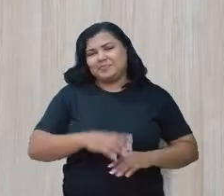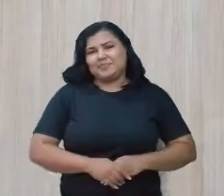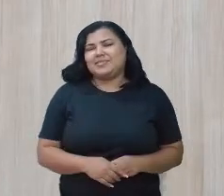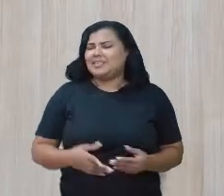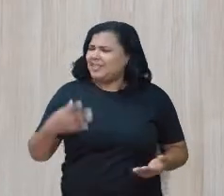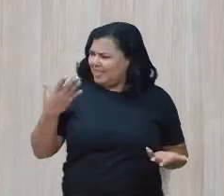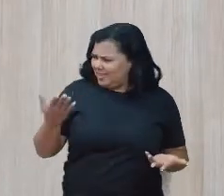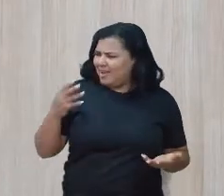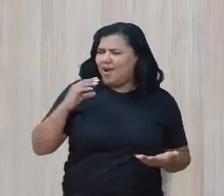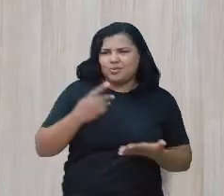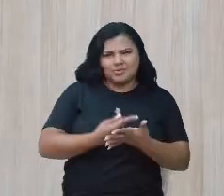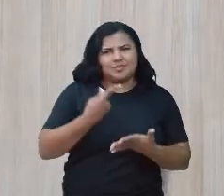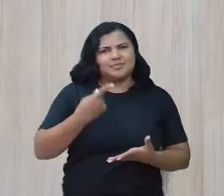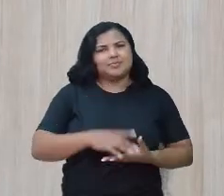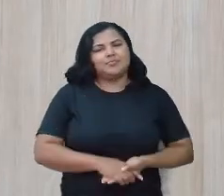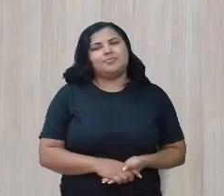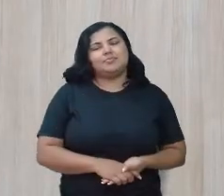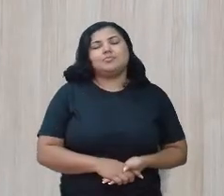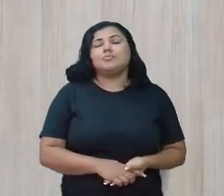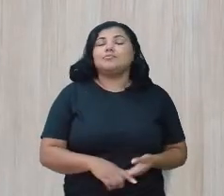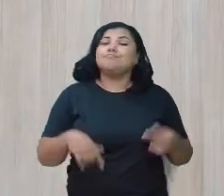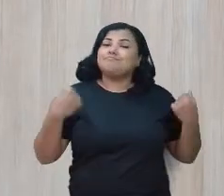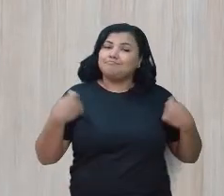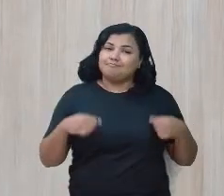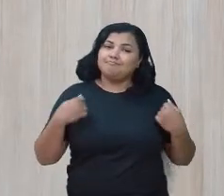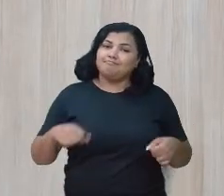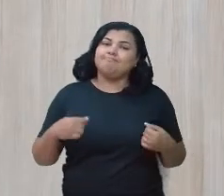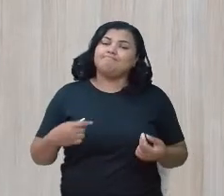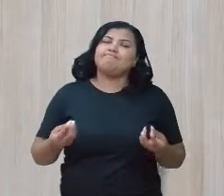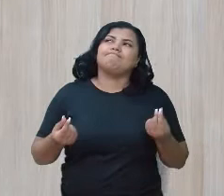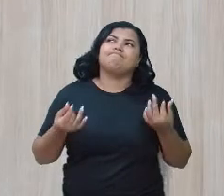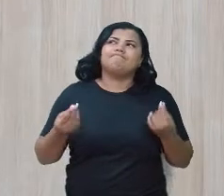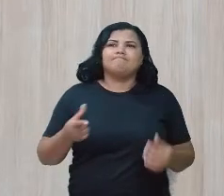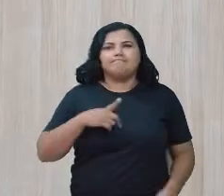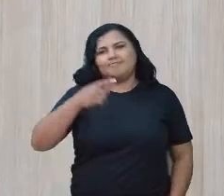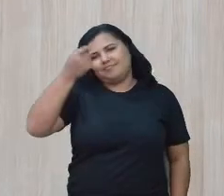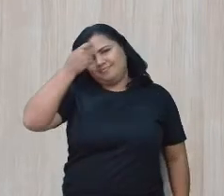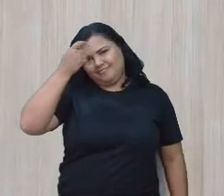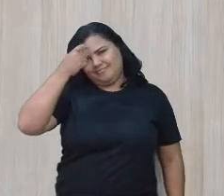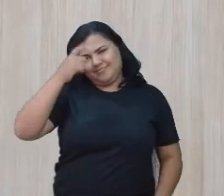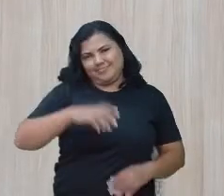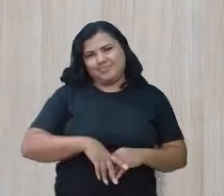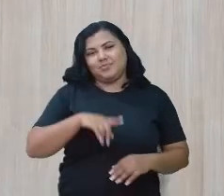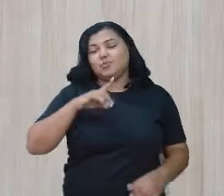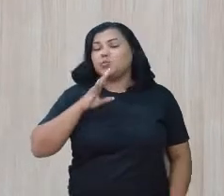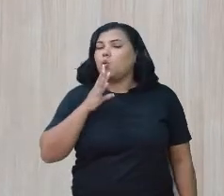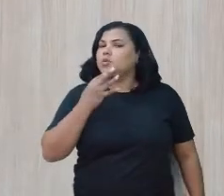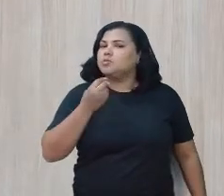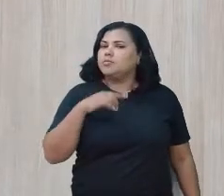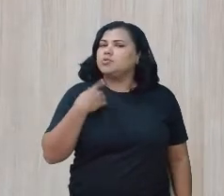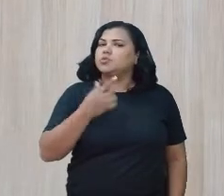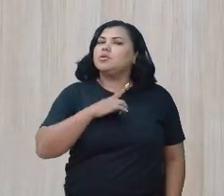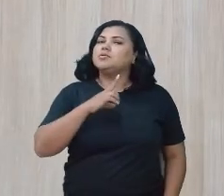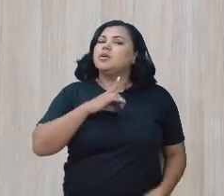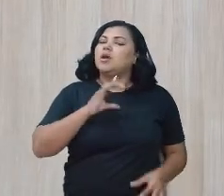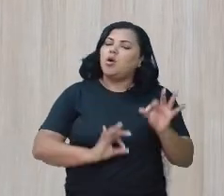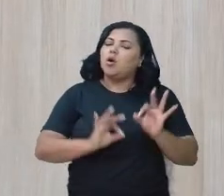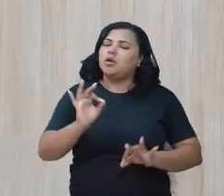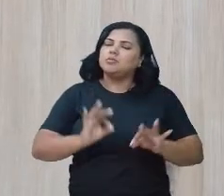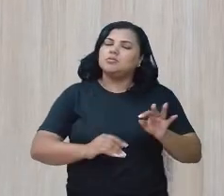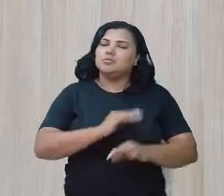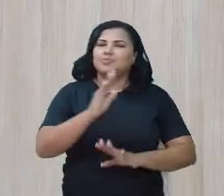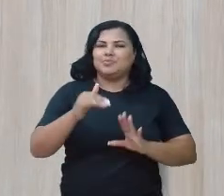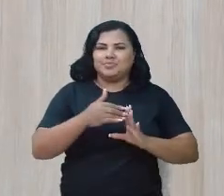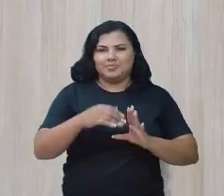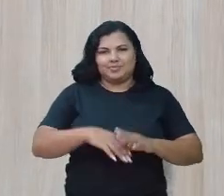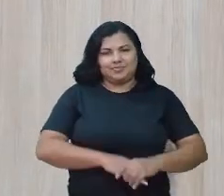muito isso. E a gente precisa ter mais consciência mesmo do conhecimento que a gente tem, e organizando